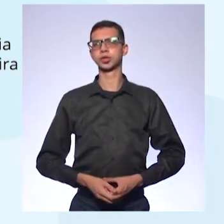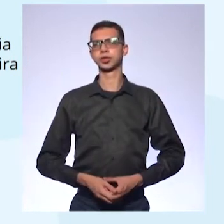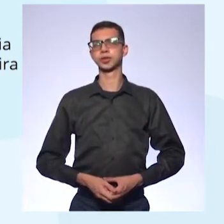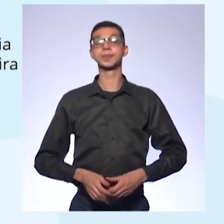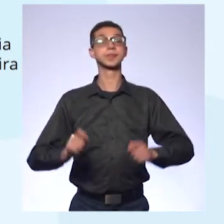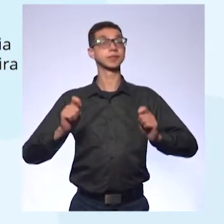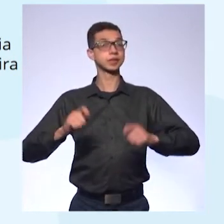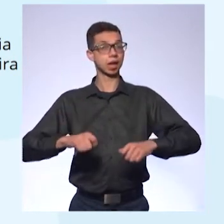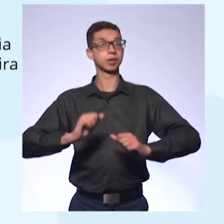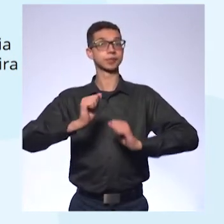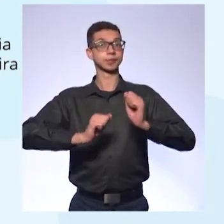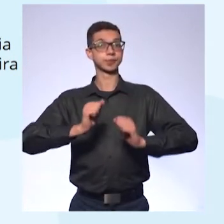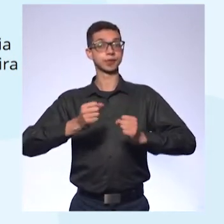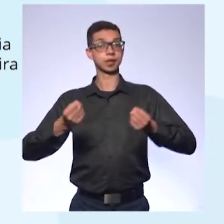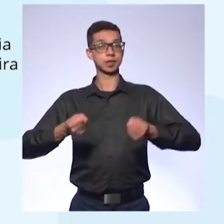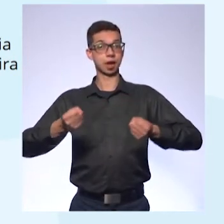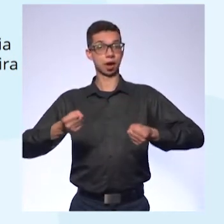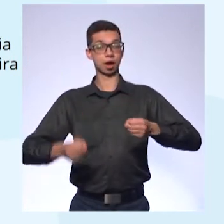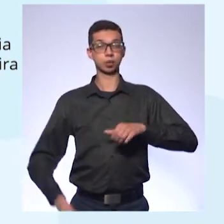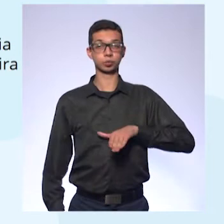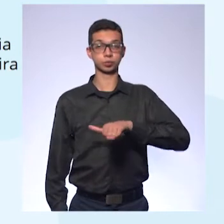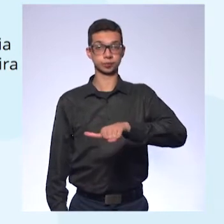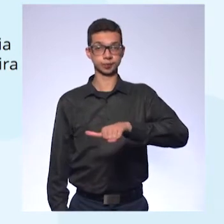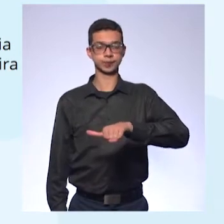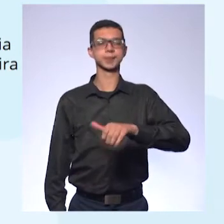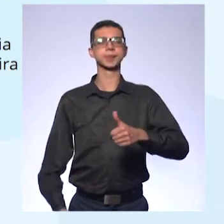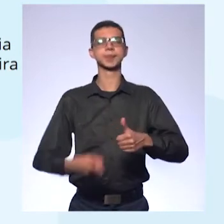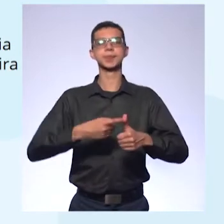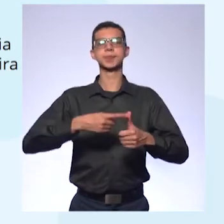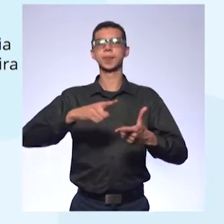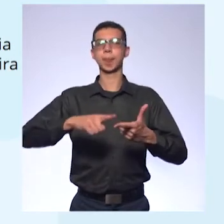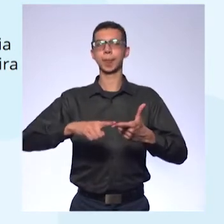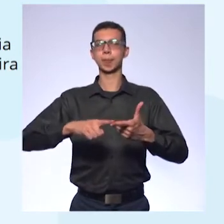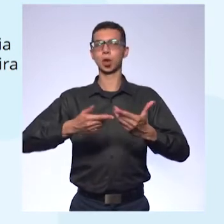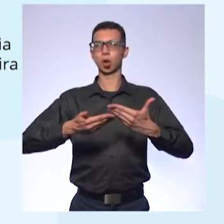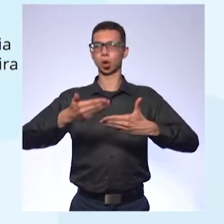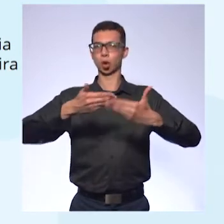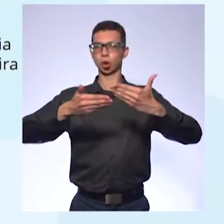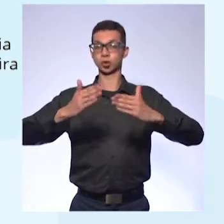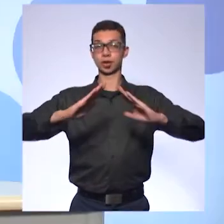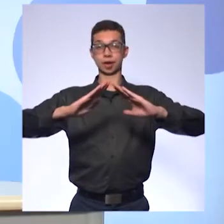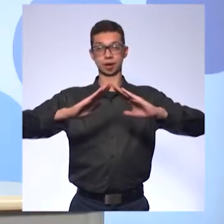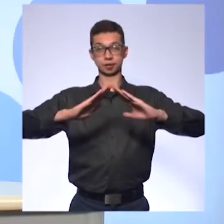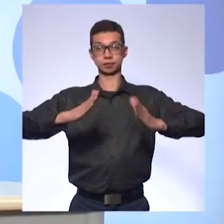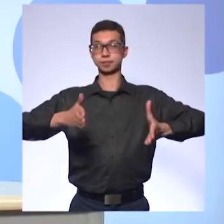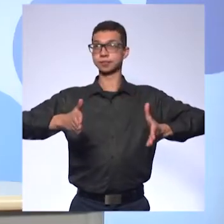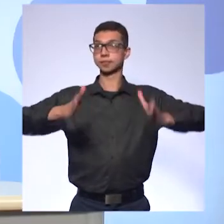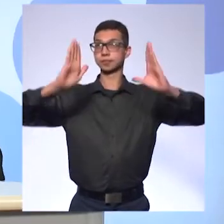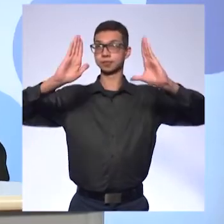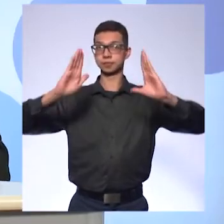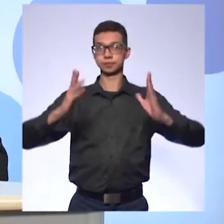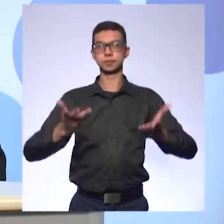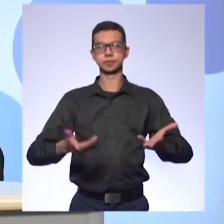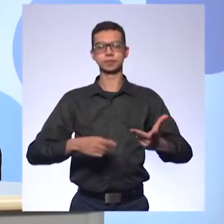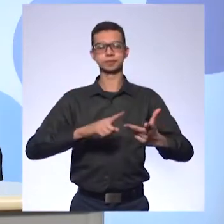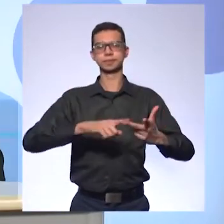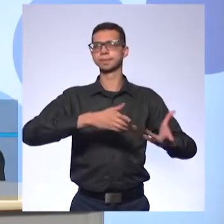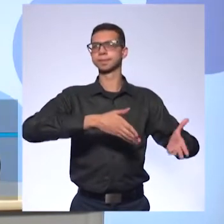na construção civil, na indústria de móveis, né, moveleira. Então, assim, a gente tem